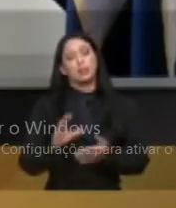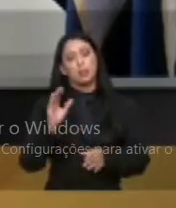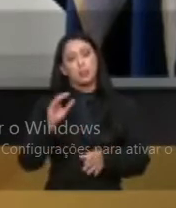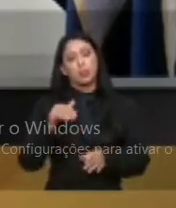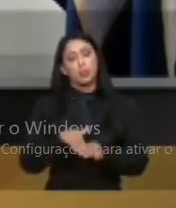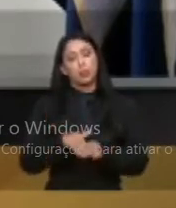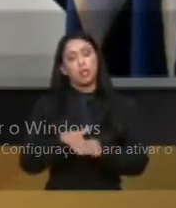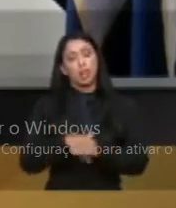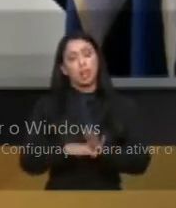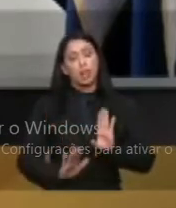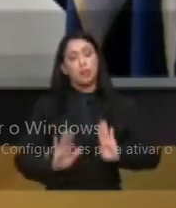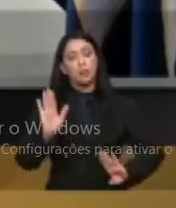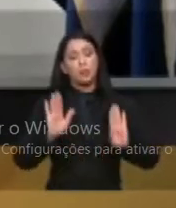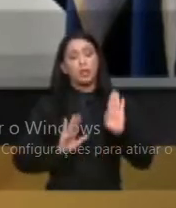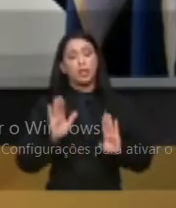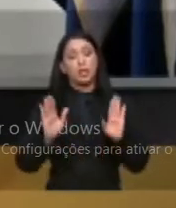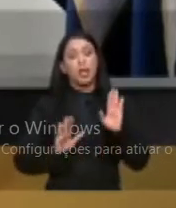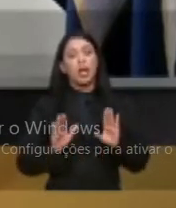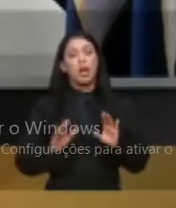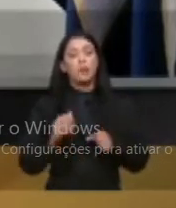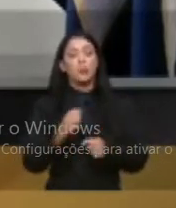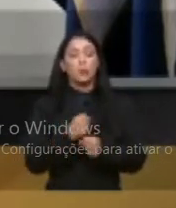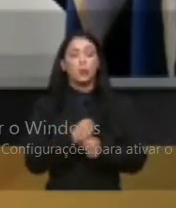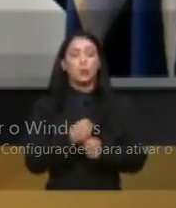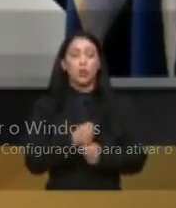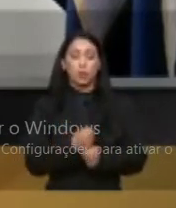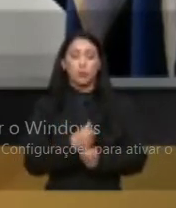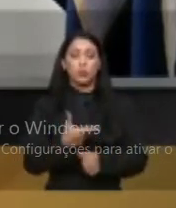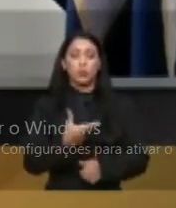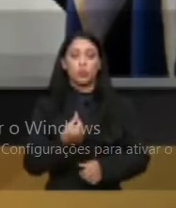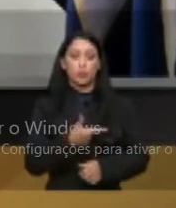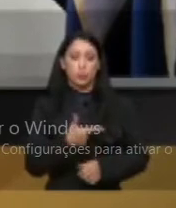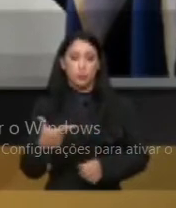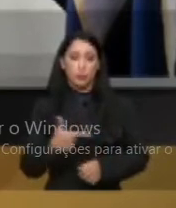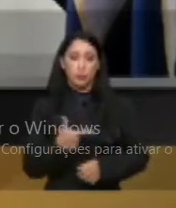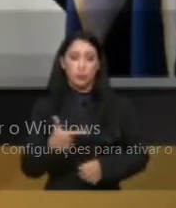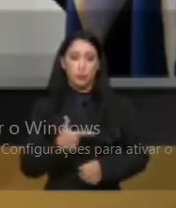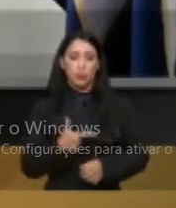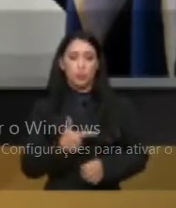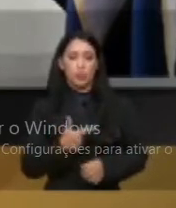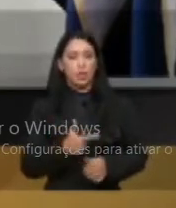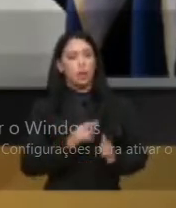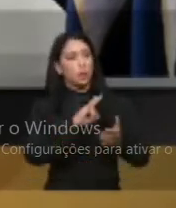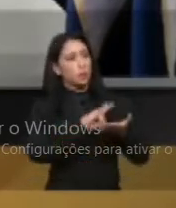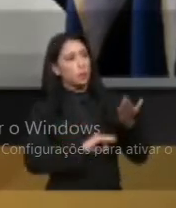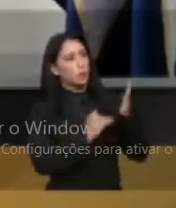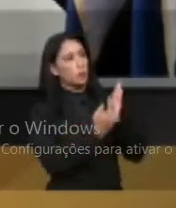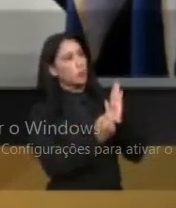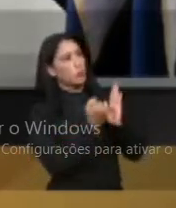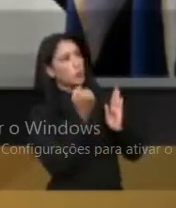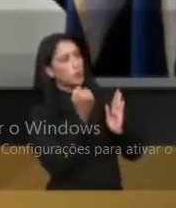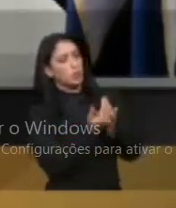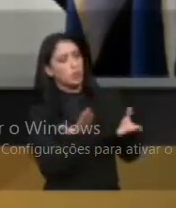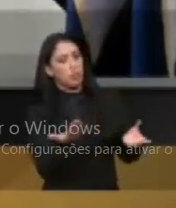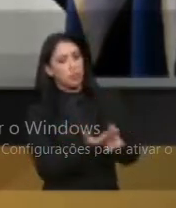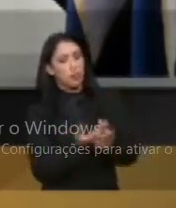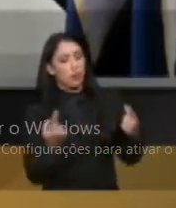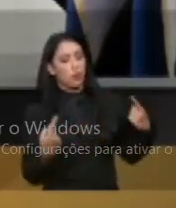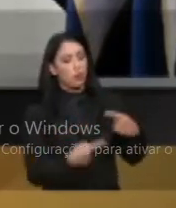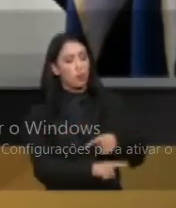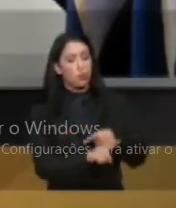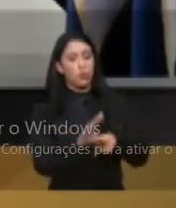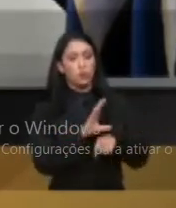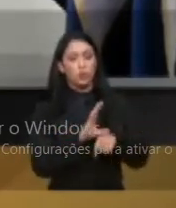ou seja, o chamado Fundo Partidário, a ser destinado ao pleito eleitoral de 2022. Alega-se na petição inicial da